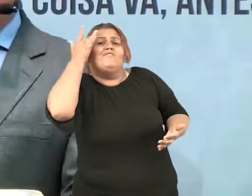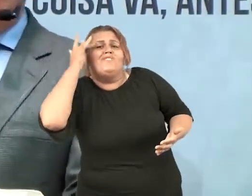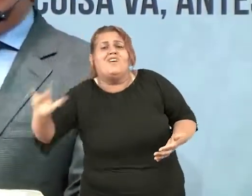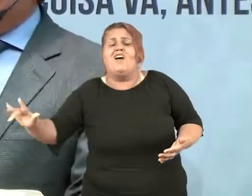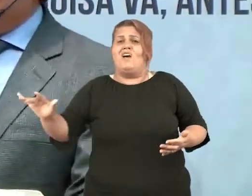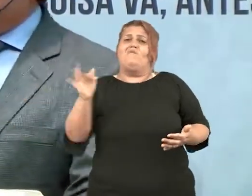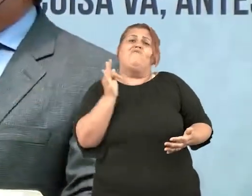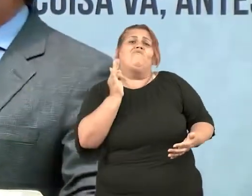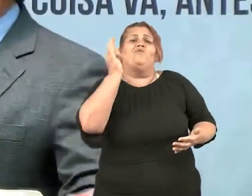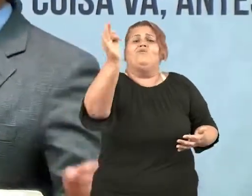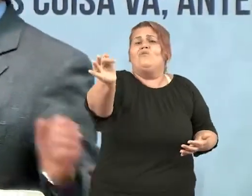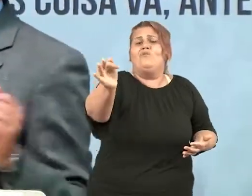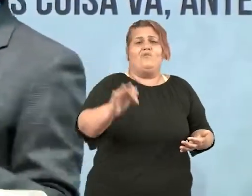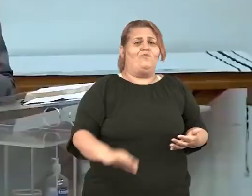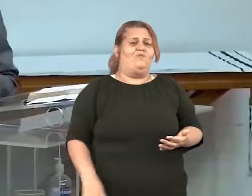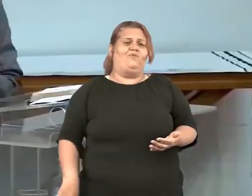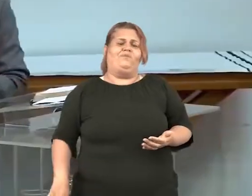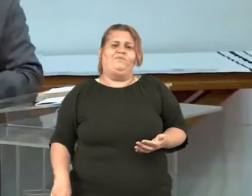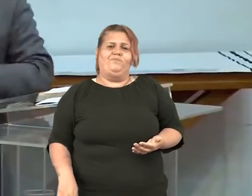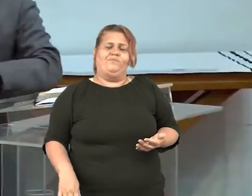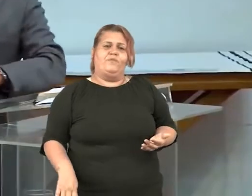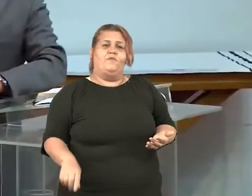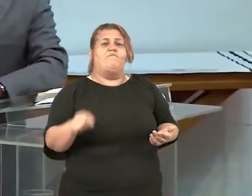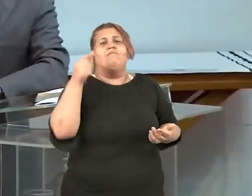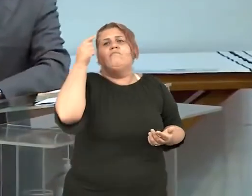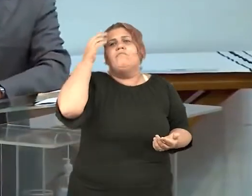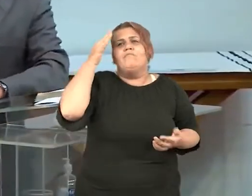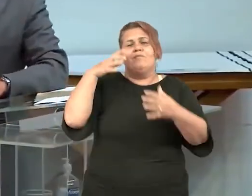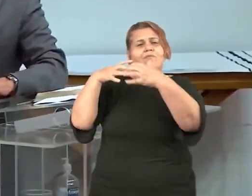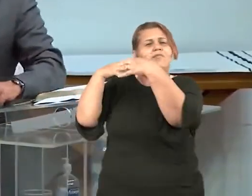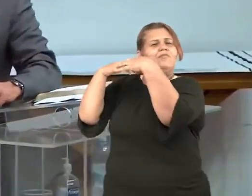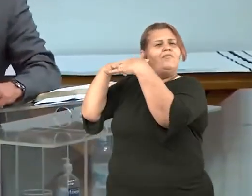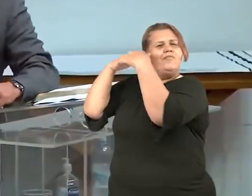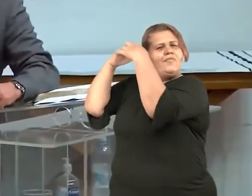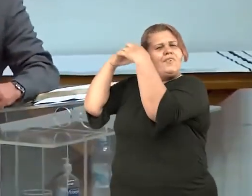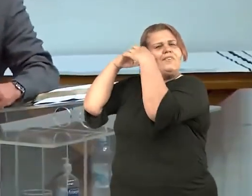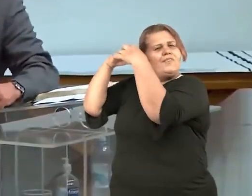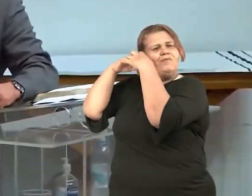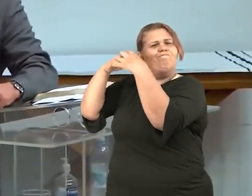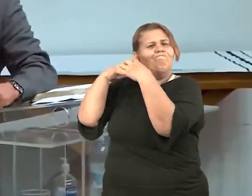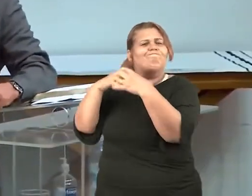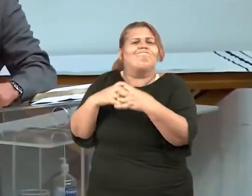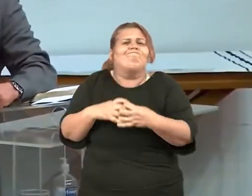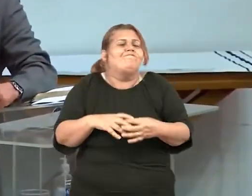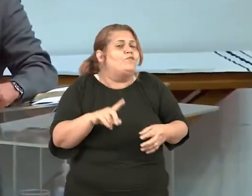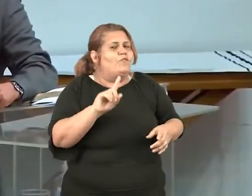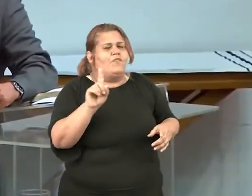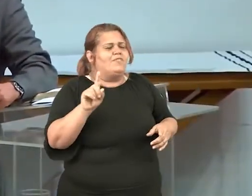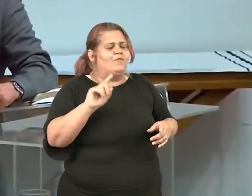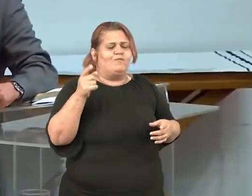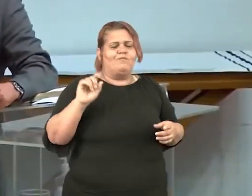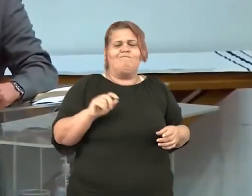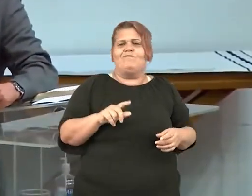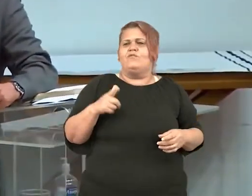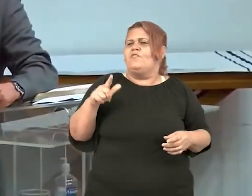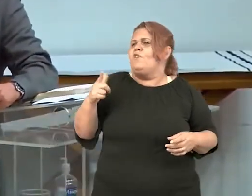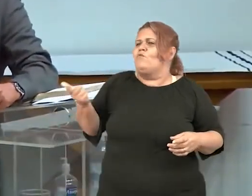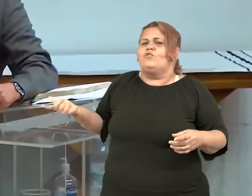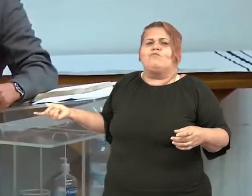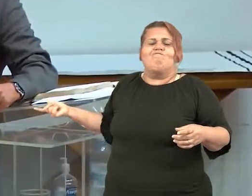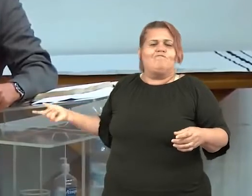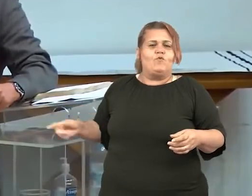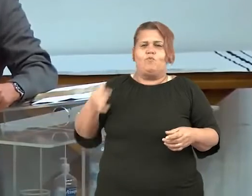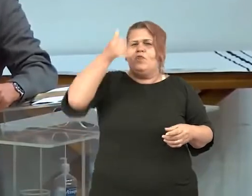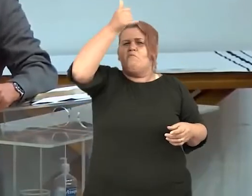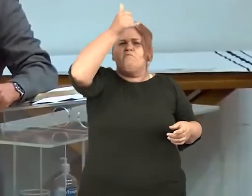trará a luz. Pense comigo que nós não tivemos nenhum prognóstico,